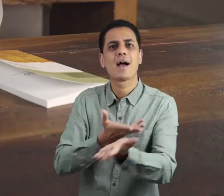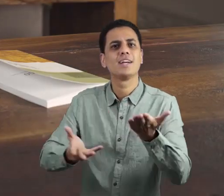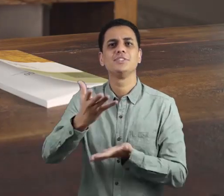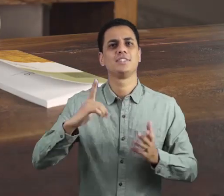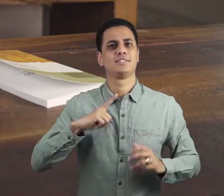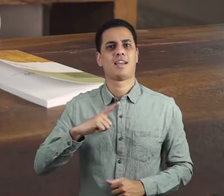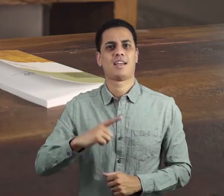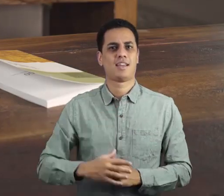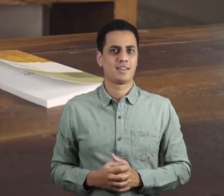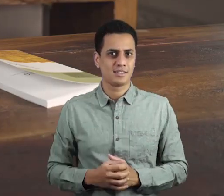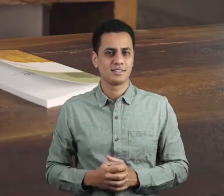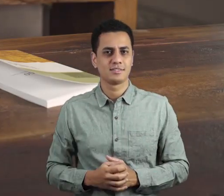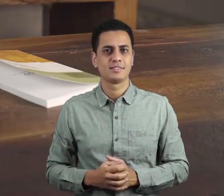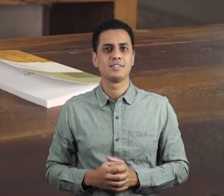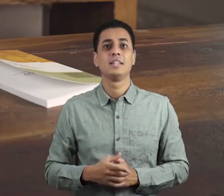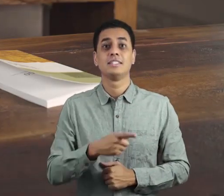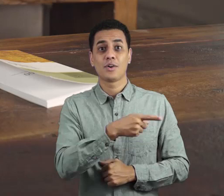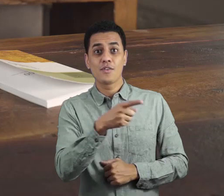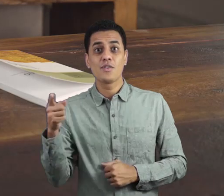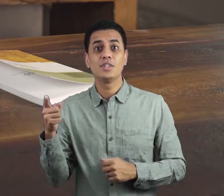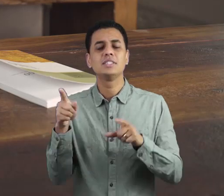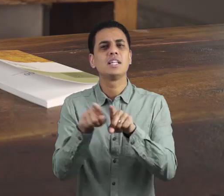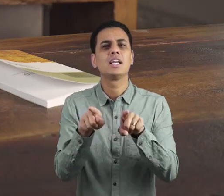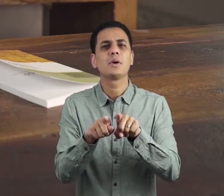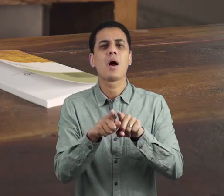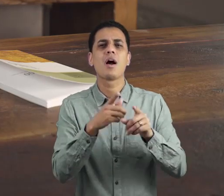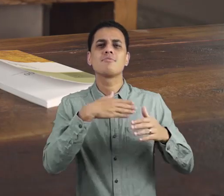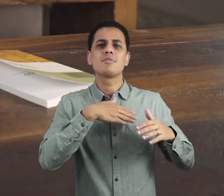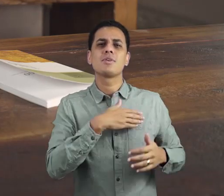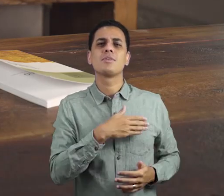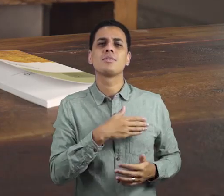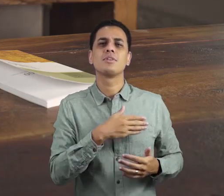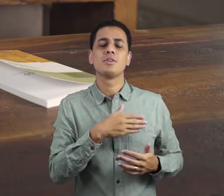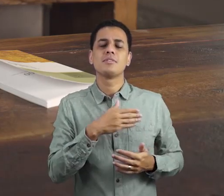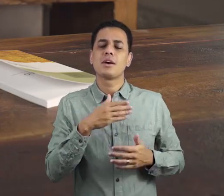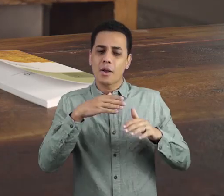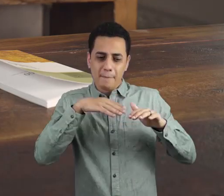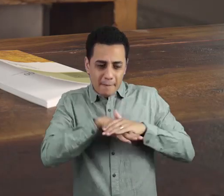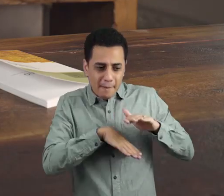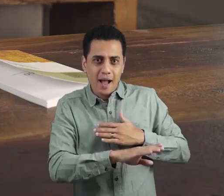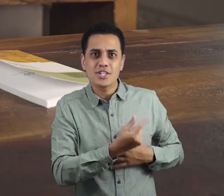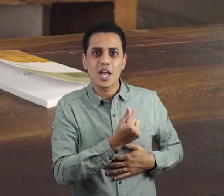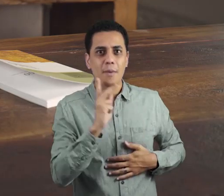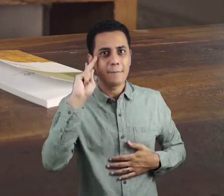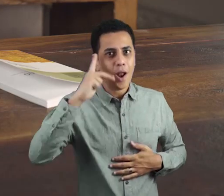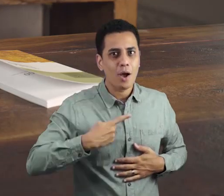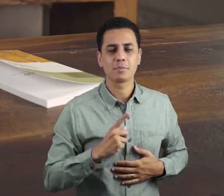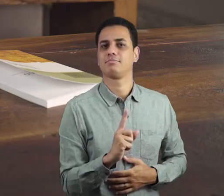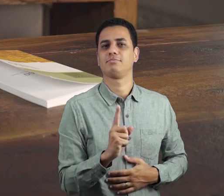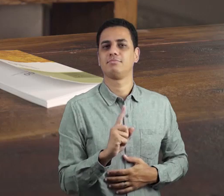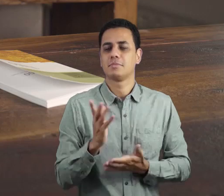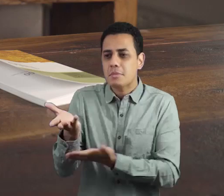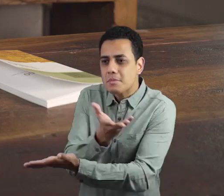para Tiago, voltando então aqui para Tiago, vamos perceber que no contexto ali